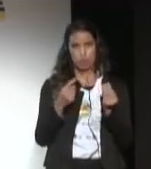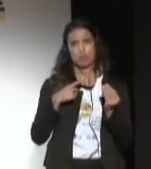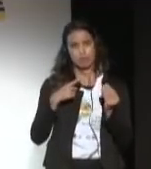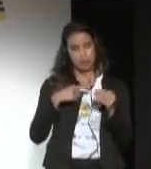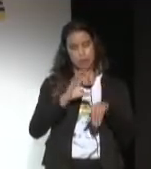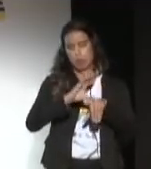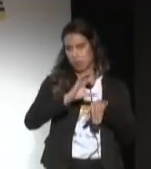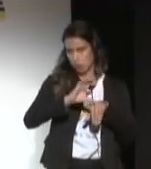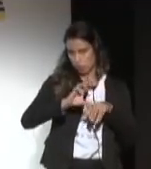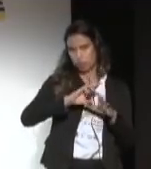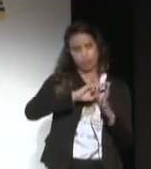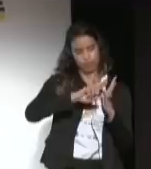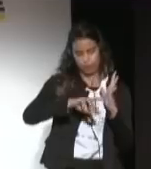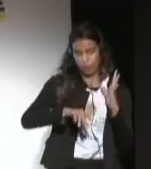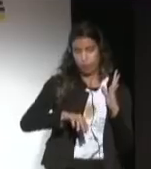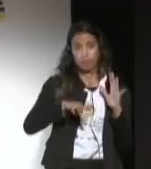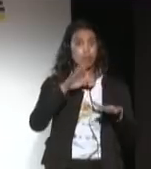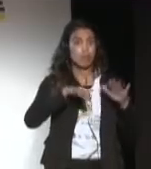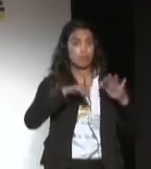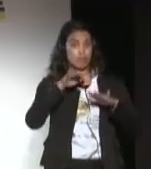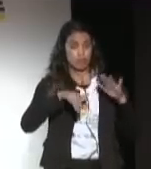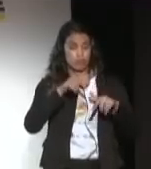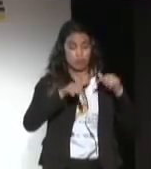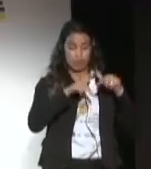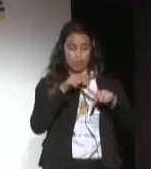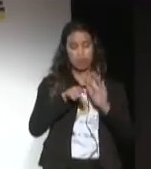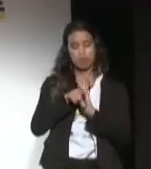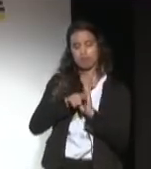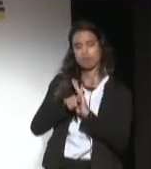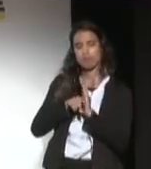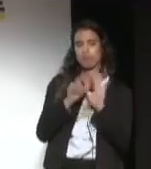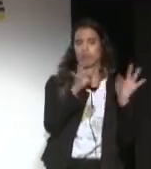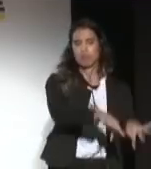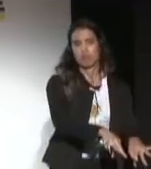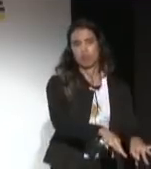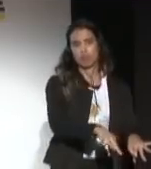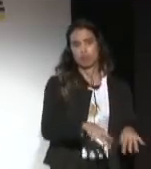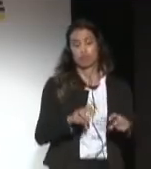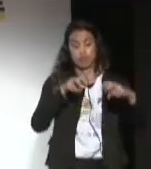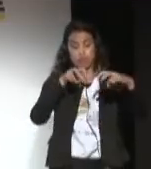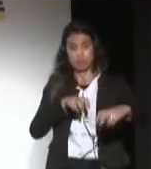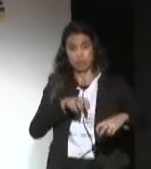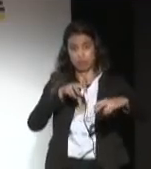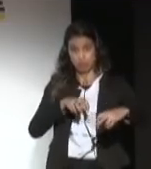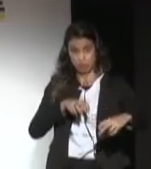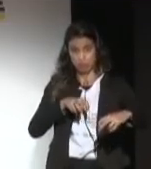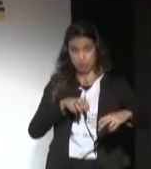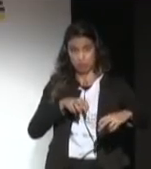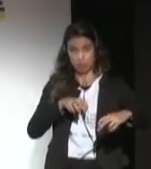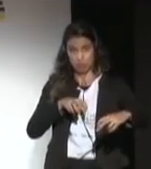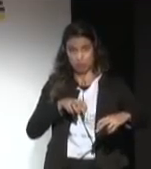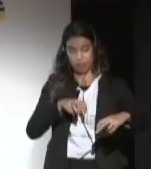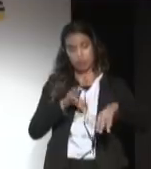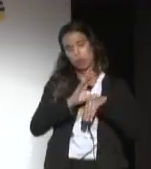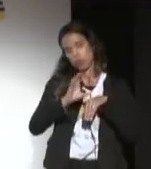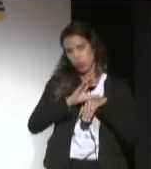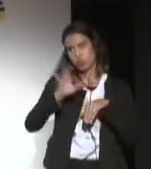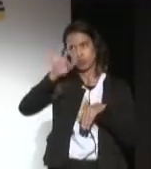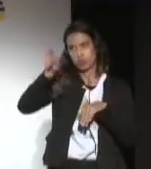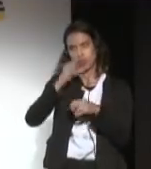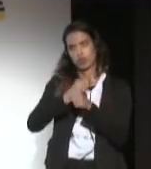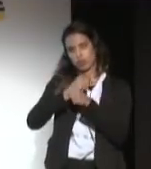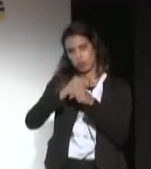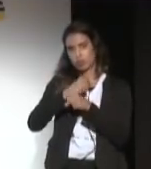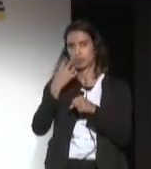de cursos e, em muitos casos, o trabalho clínico fica para o final. Você senta lá na sala, faz o seu curso durante 4 anos,